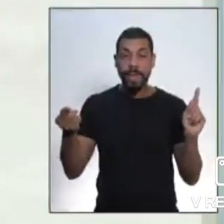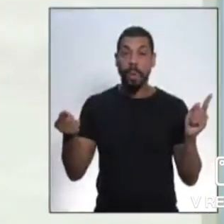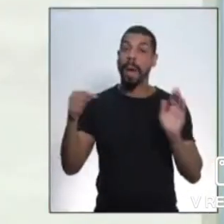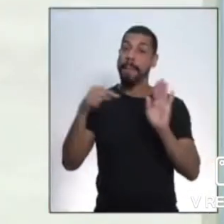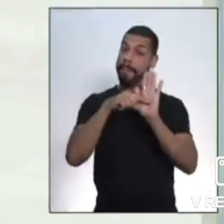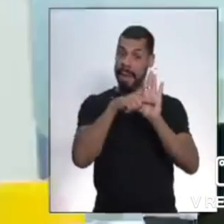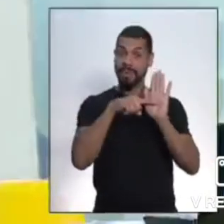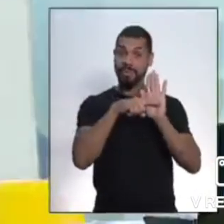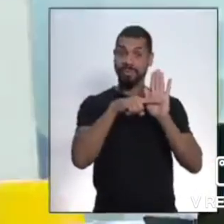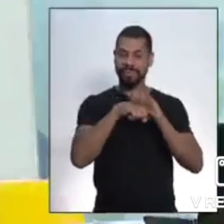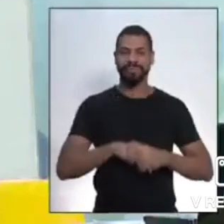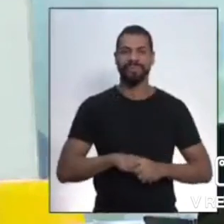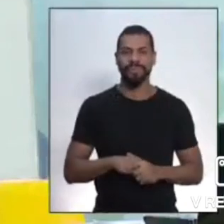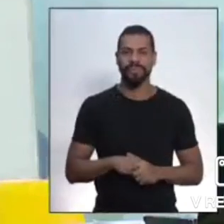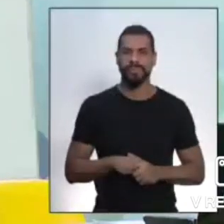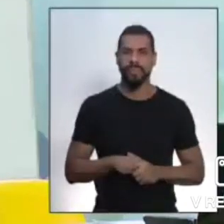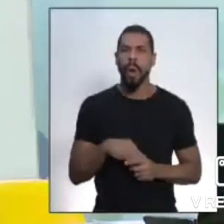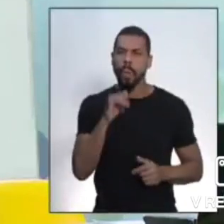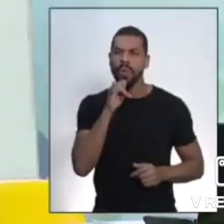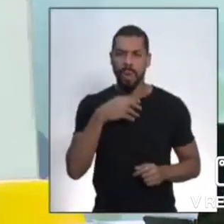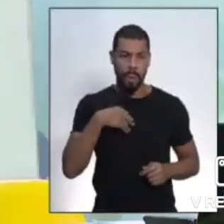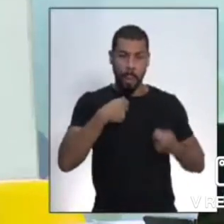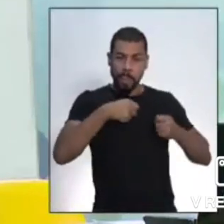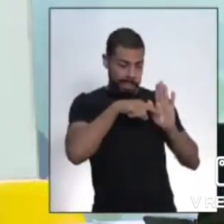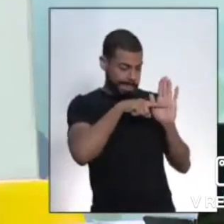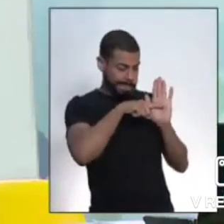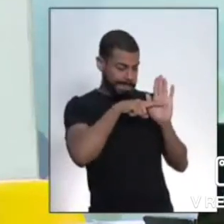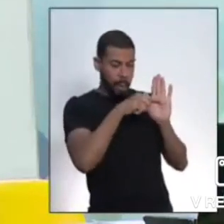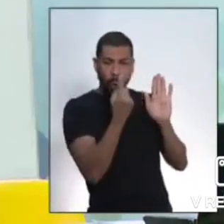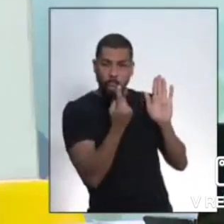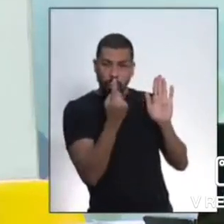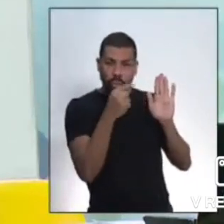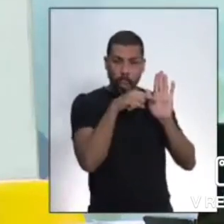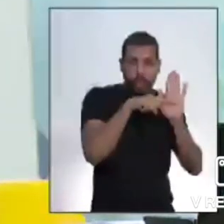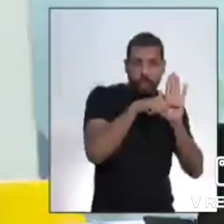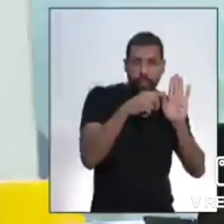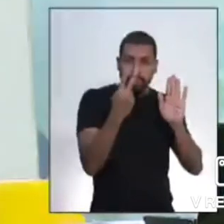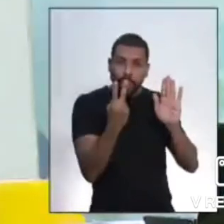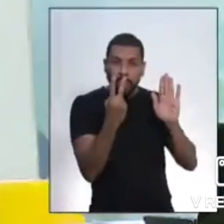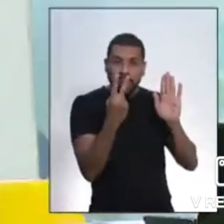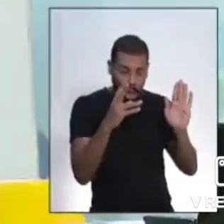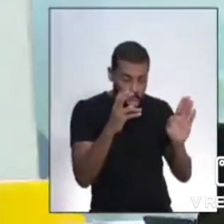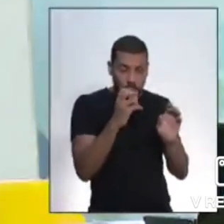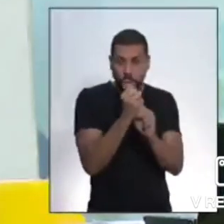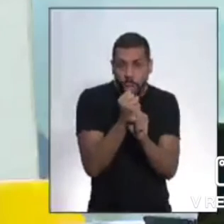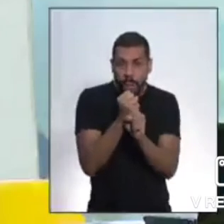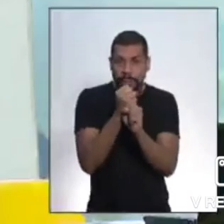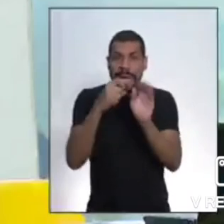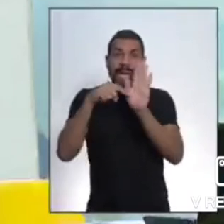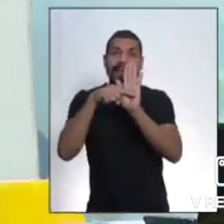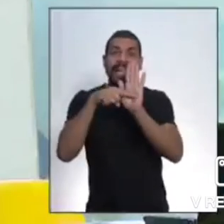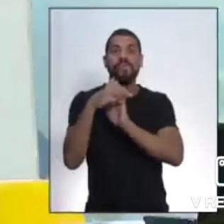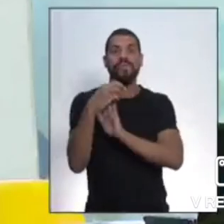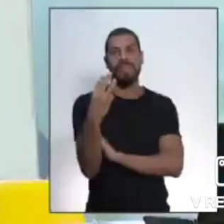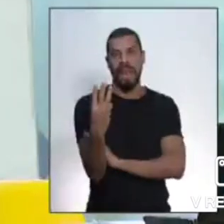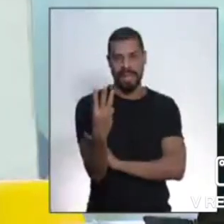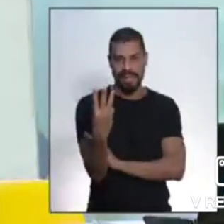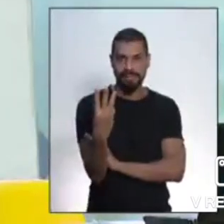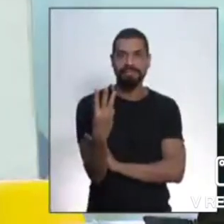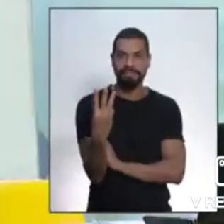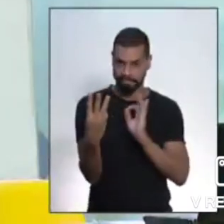2. Eu devo 1, eu devo 2? Continua, né? Deve 3.